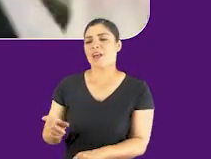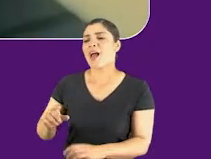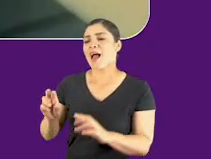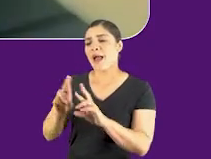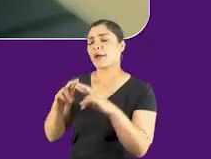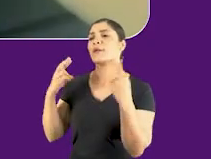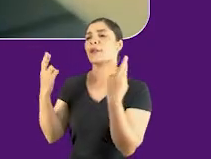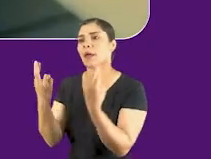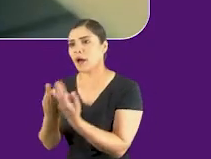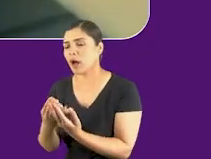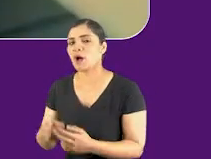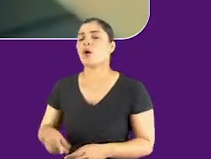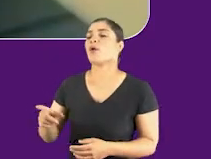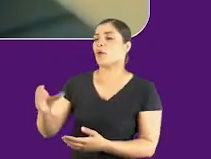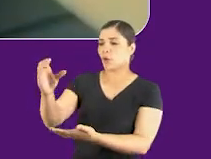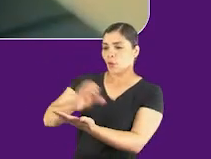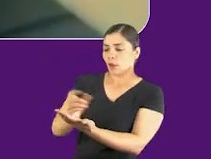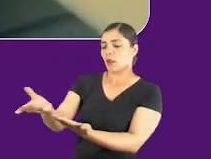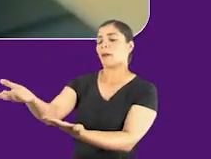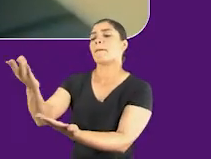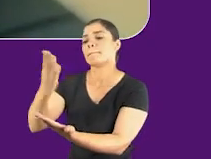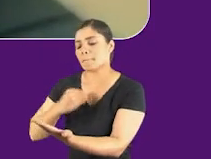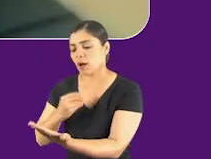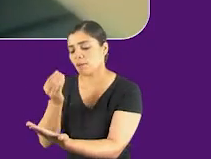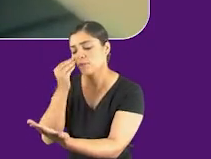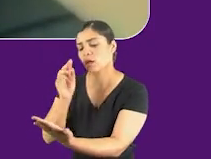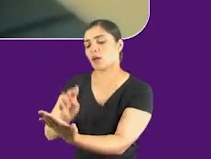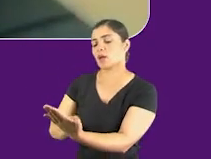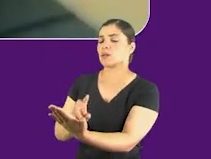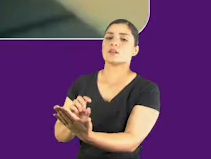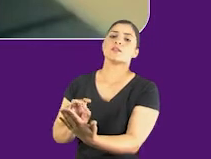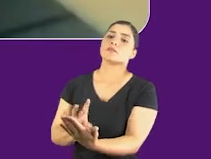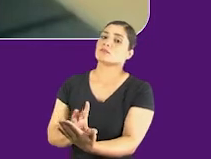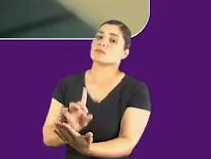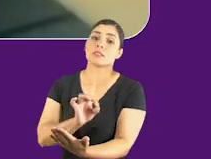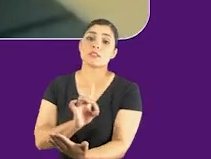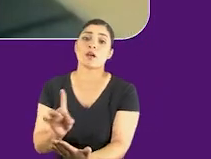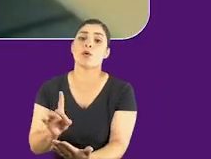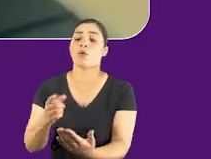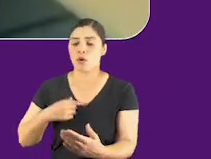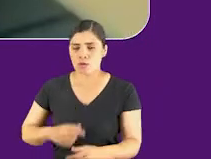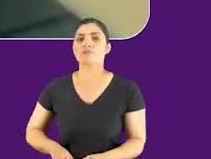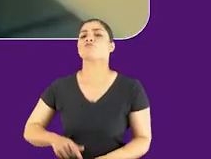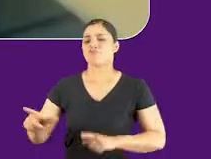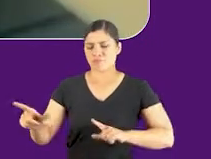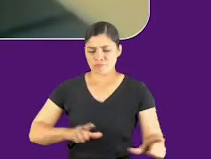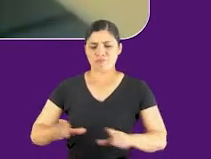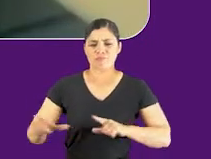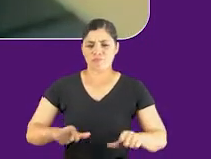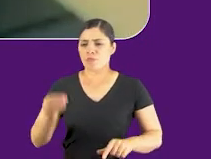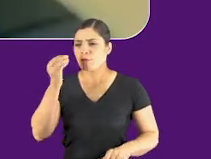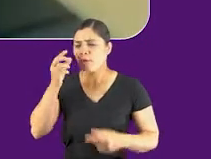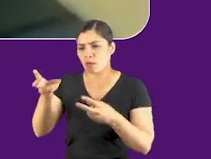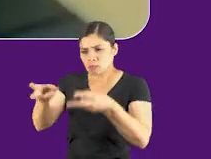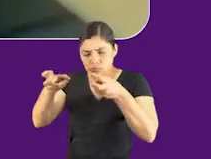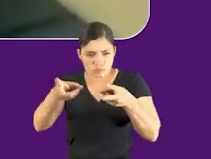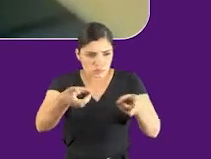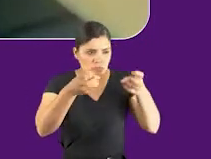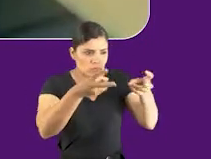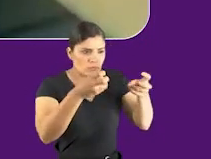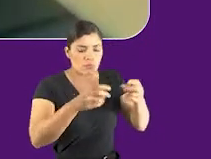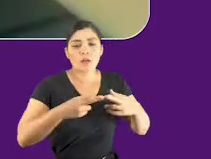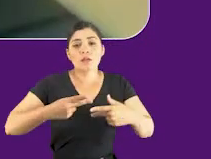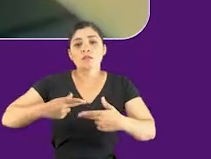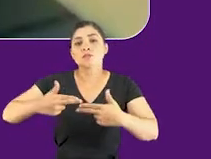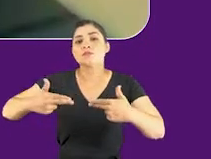entrevistas através de casos etc então nós nós estamos trabalhando muito issimo disso e o que nós queremos é